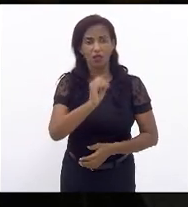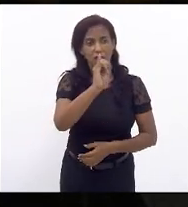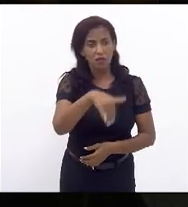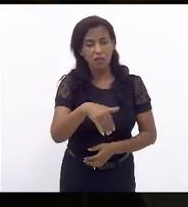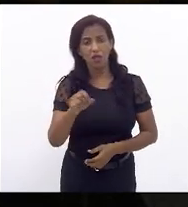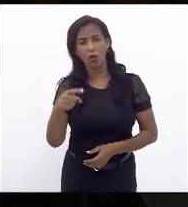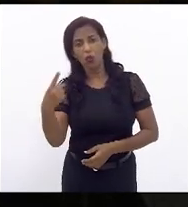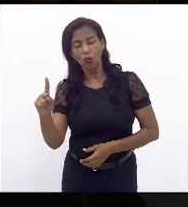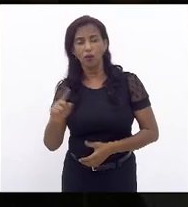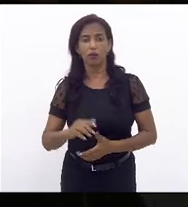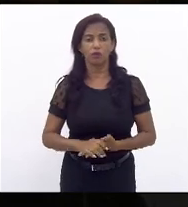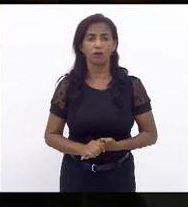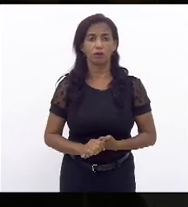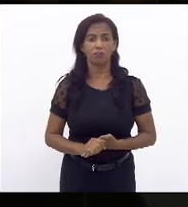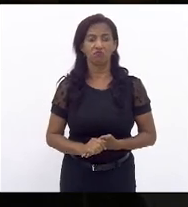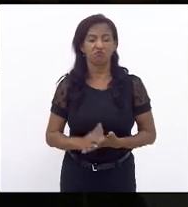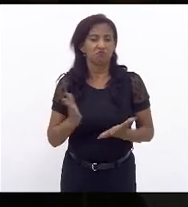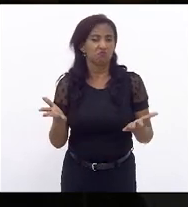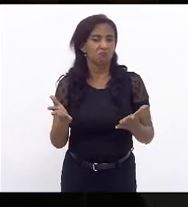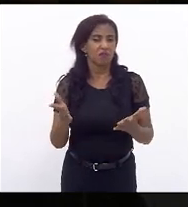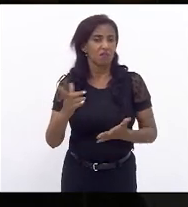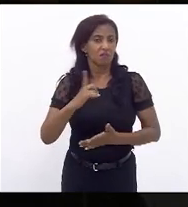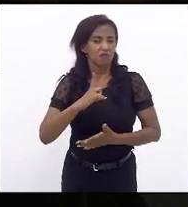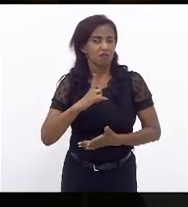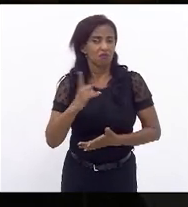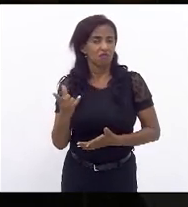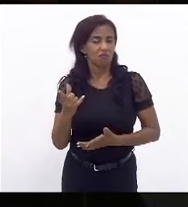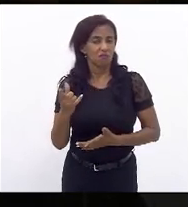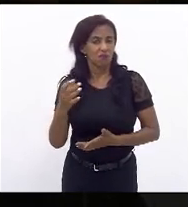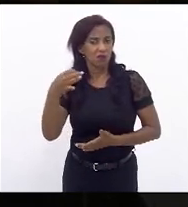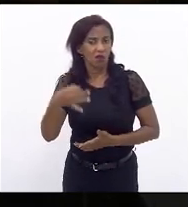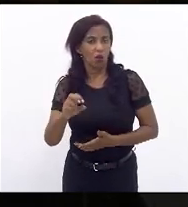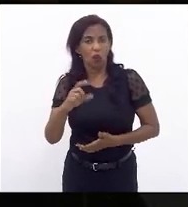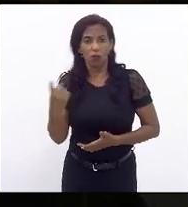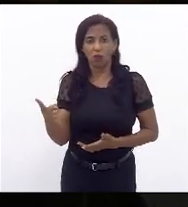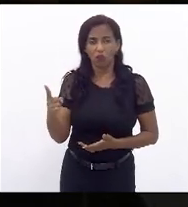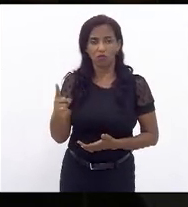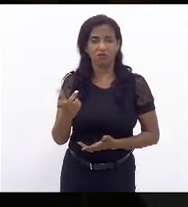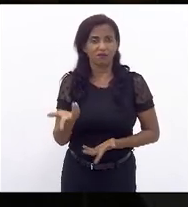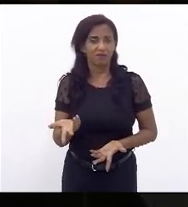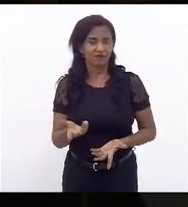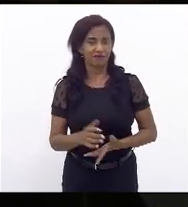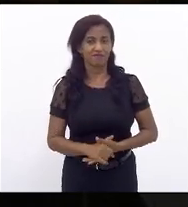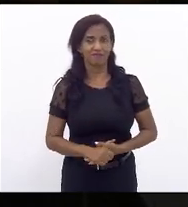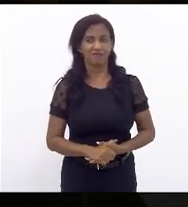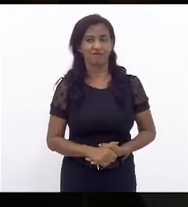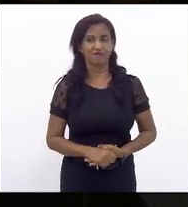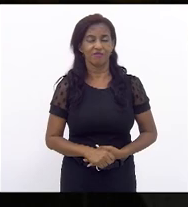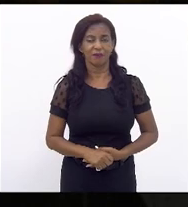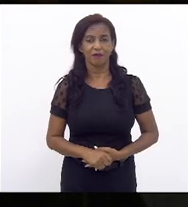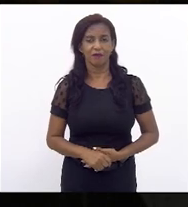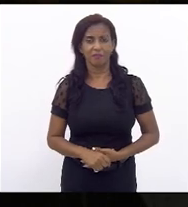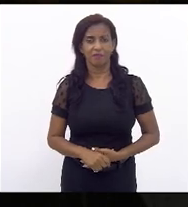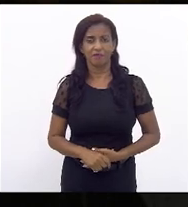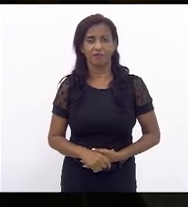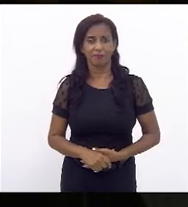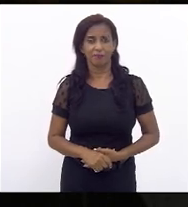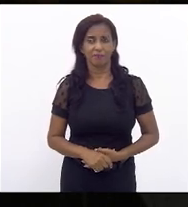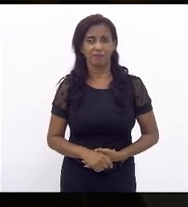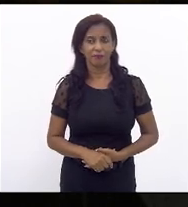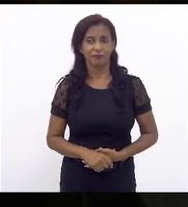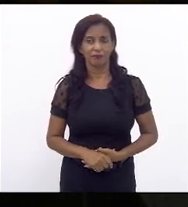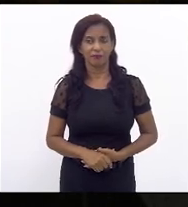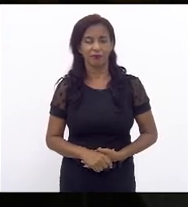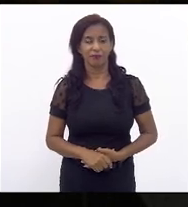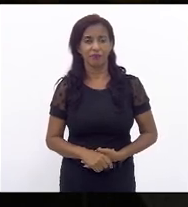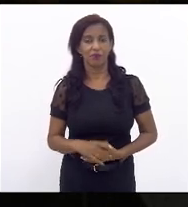não, embasado ou não, com adendo ou não. Né?